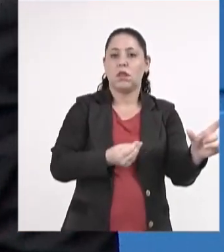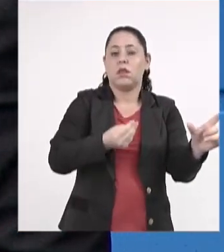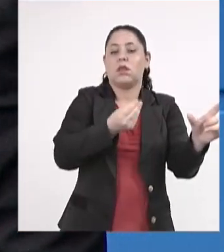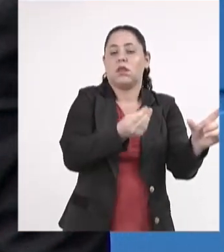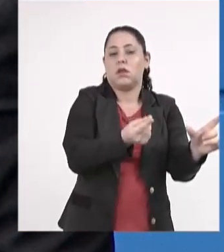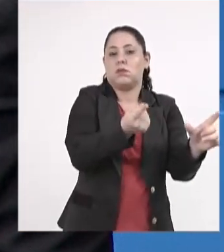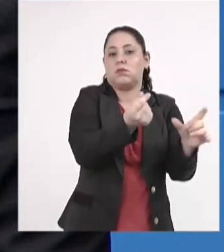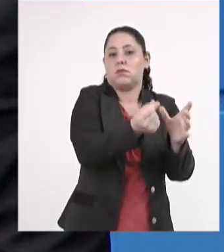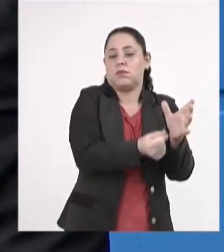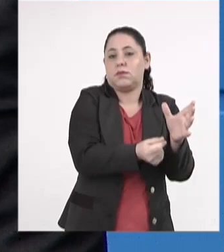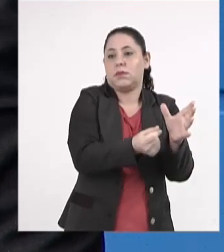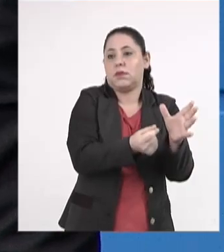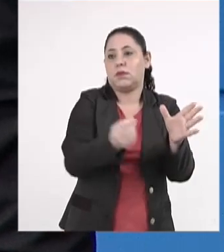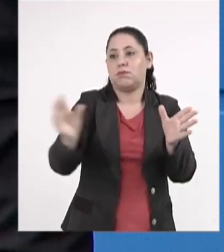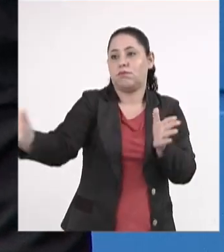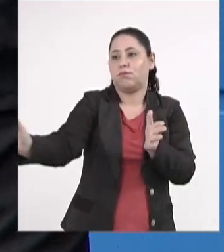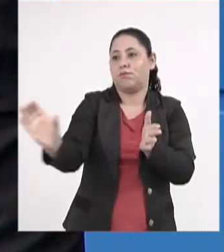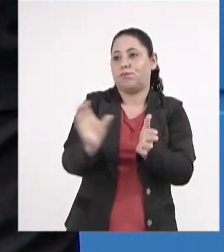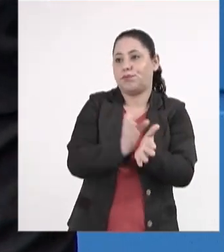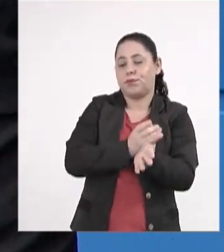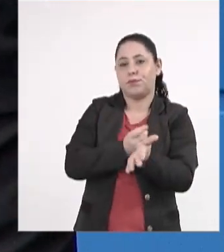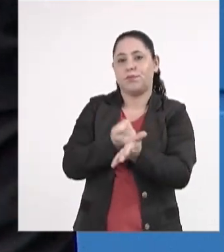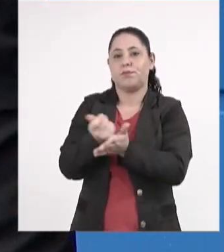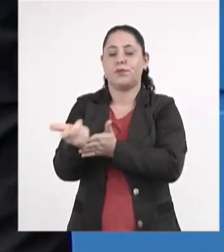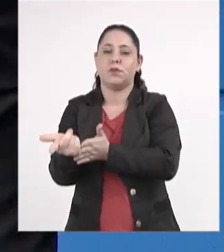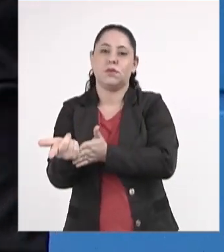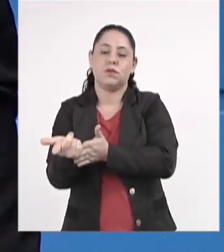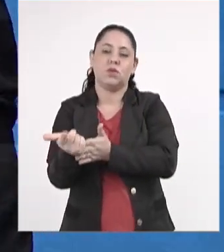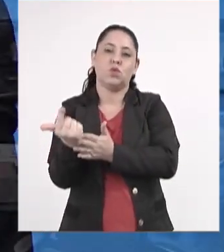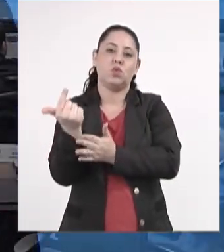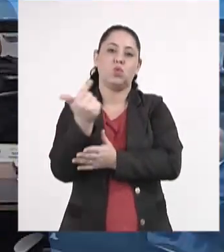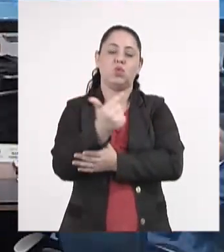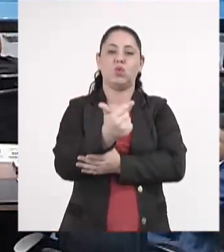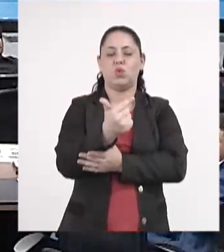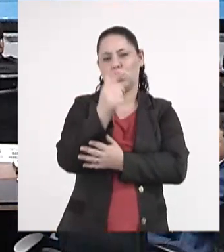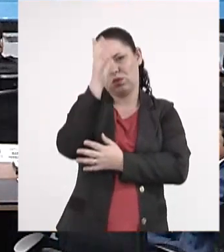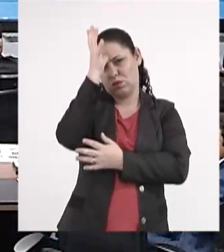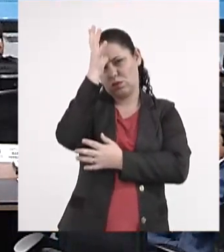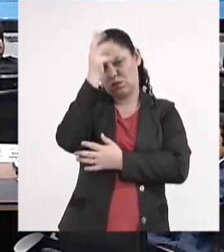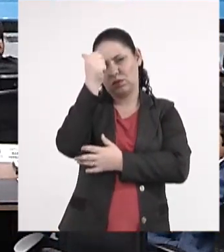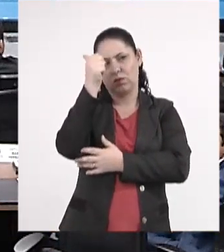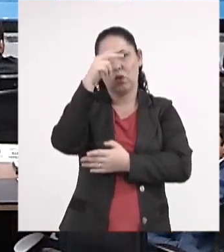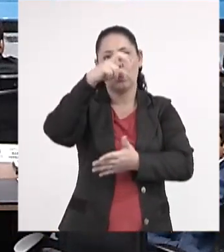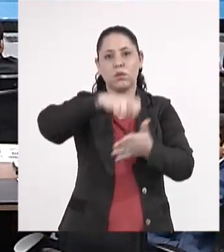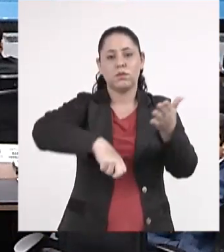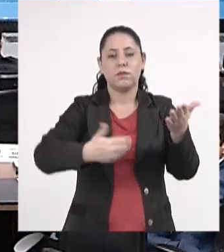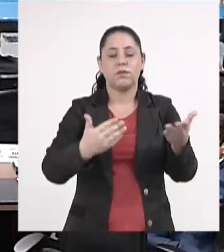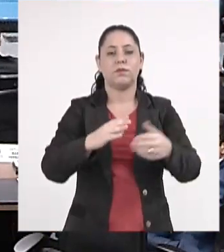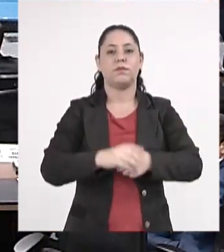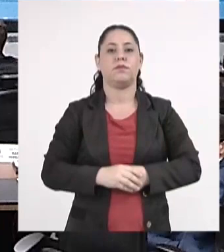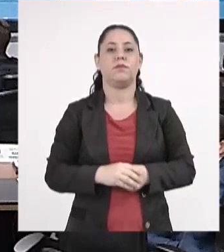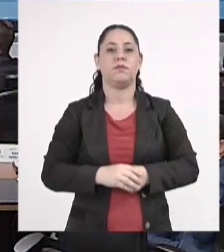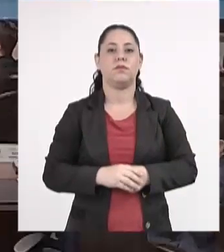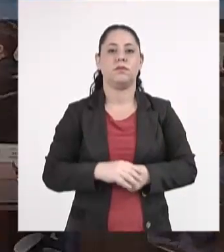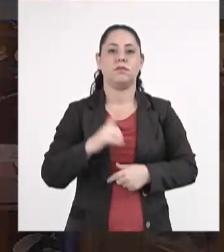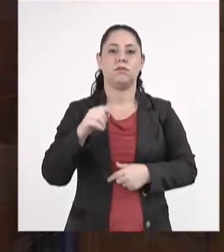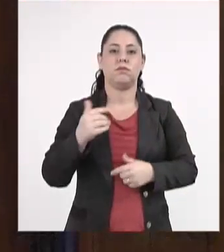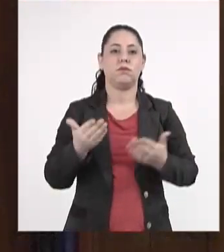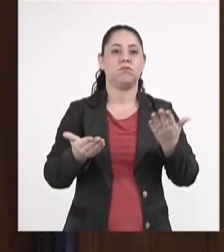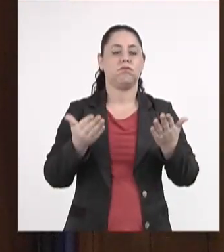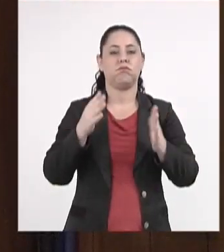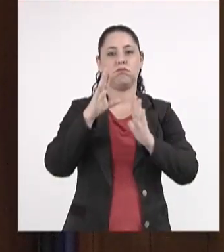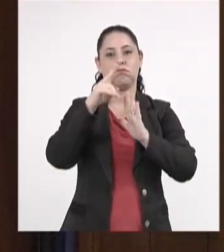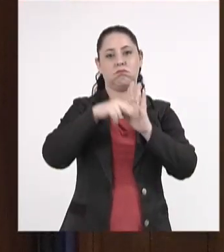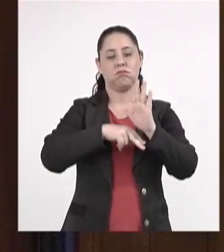o recurso e quem recebeu o recurso ou sobre duplicidade na na penalização Então essas esses parâmetros